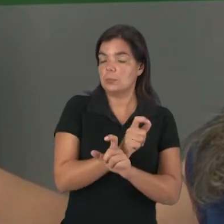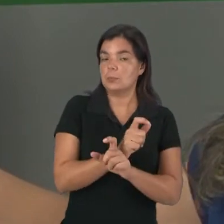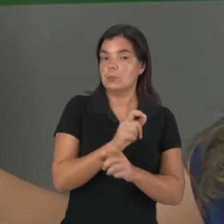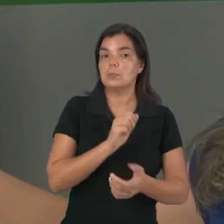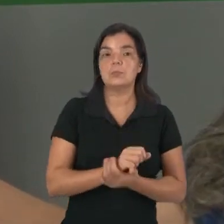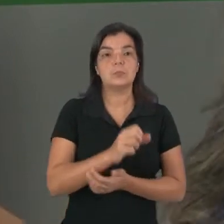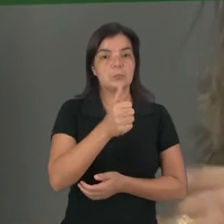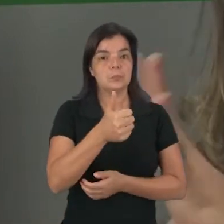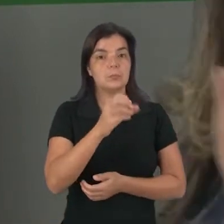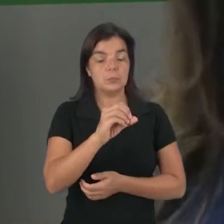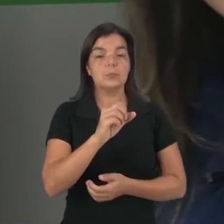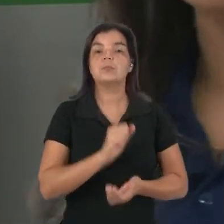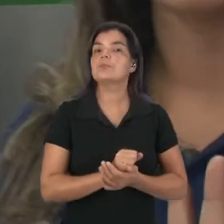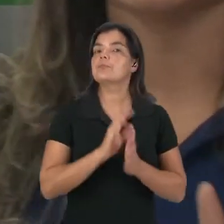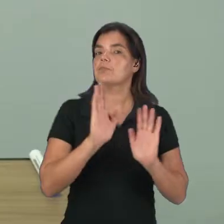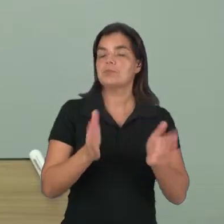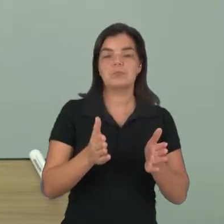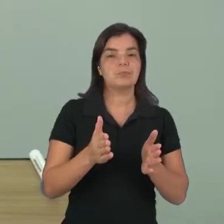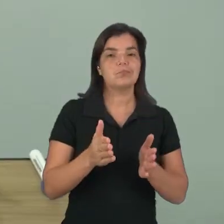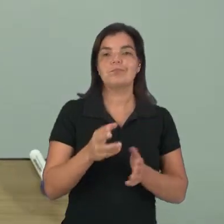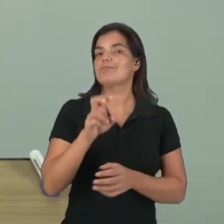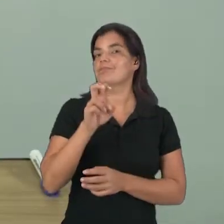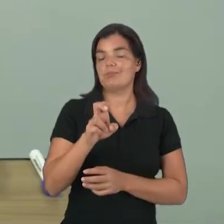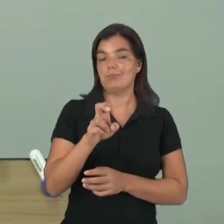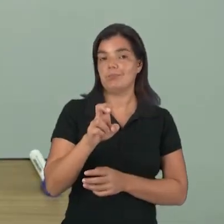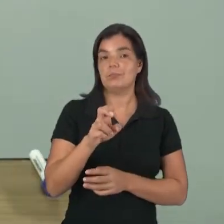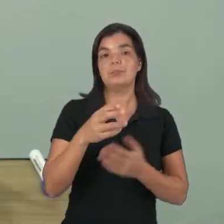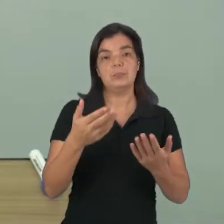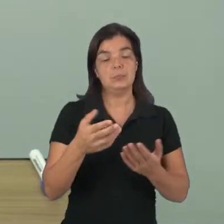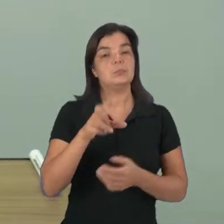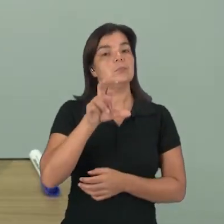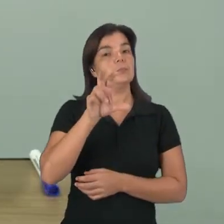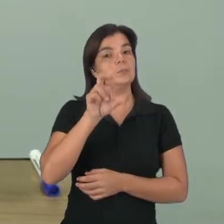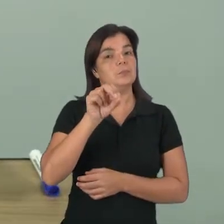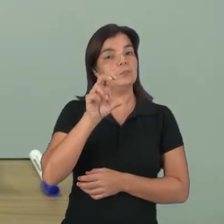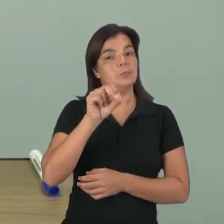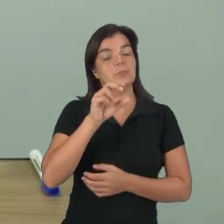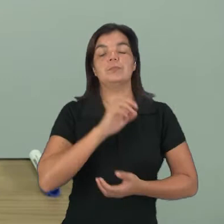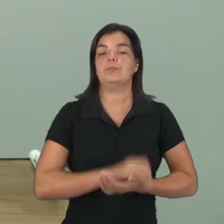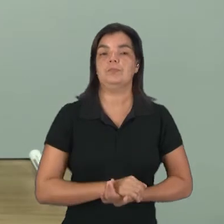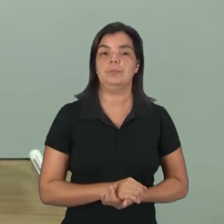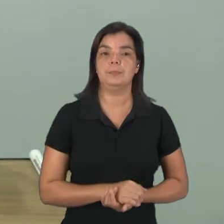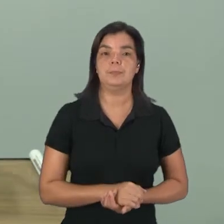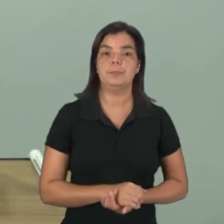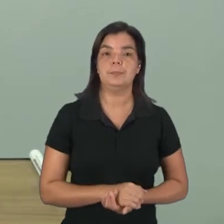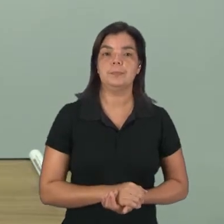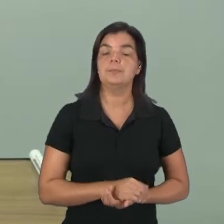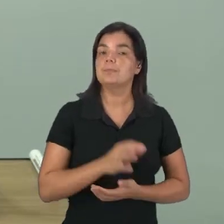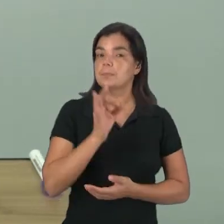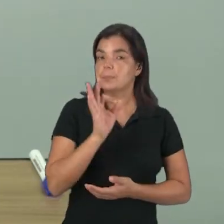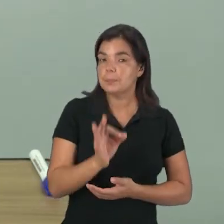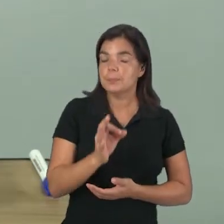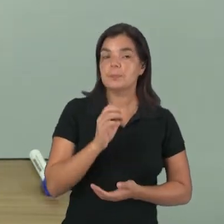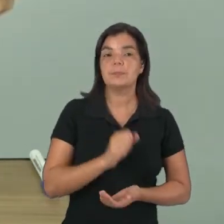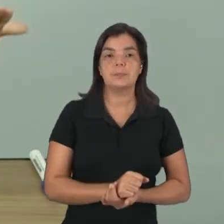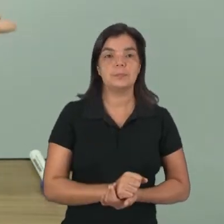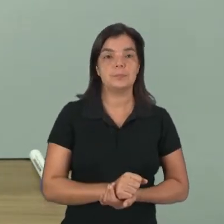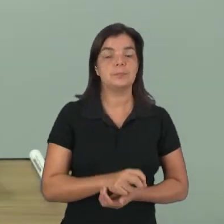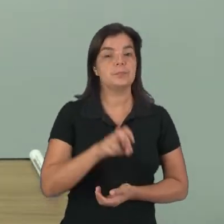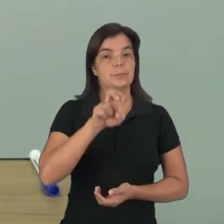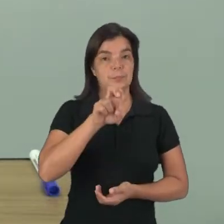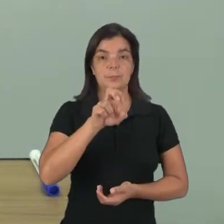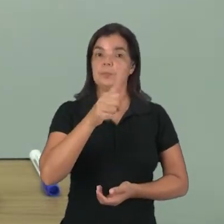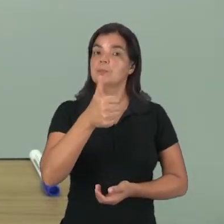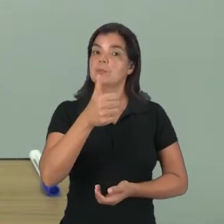aqui na ordem das dezenas, ele já não mais valeria 5 unidades e valeria, então, 50, certo? 5 dezenas é